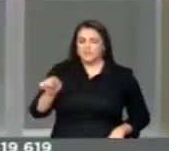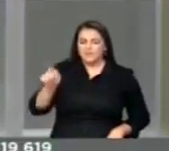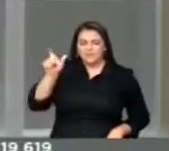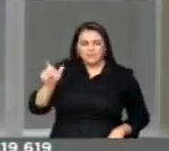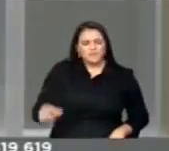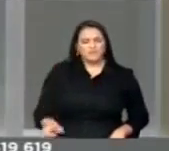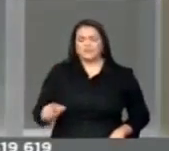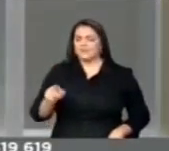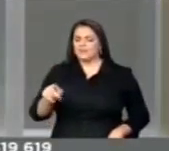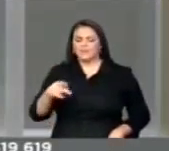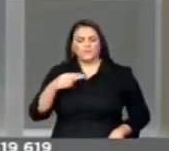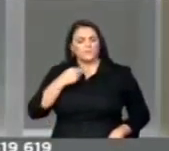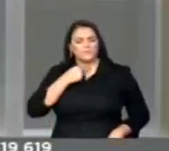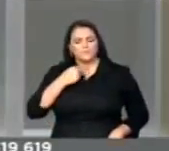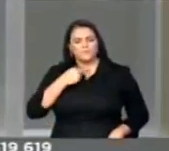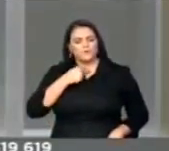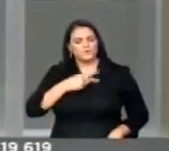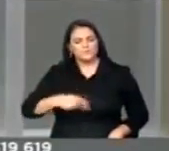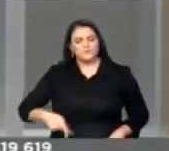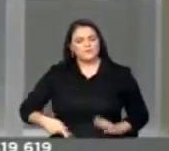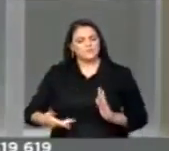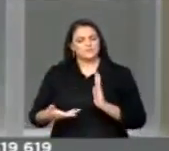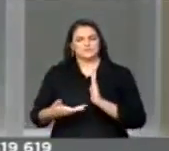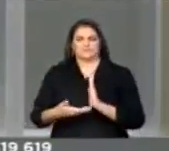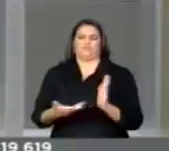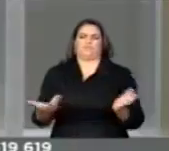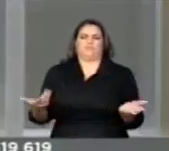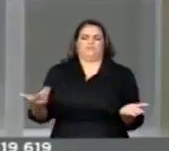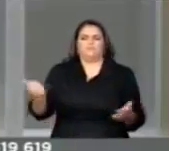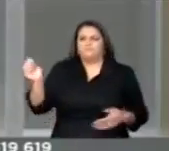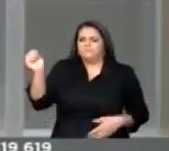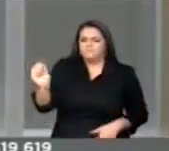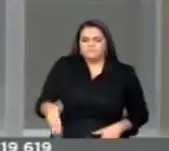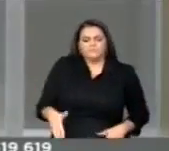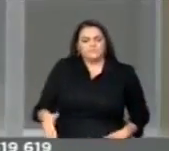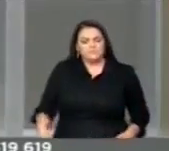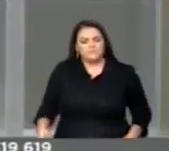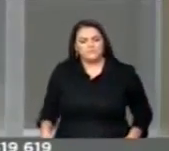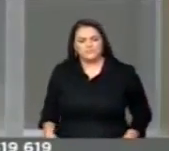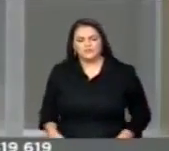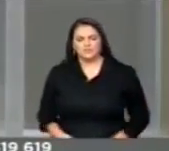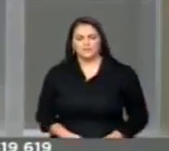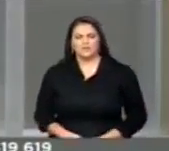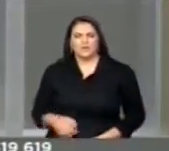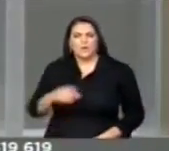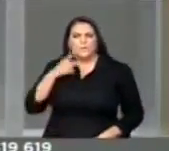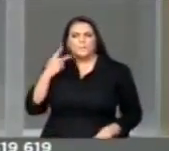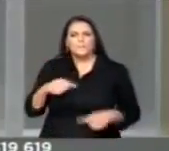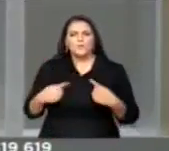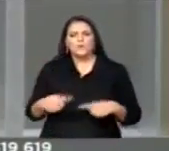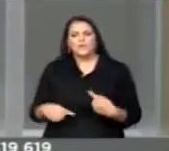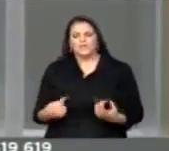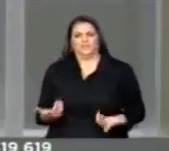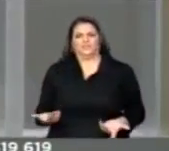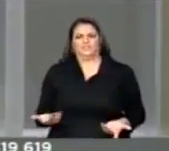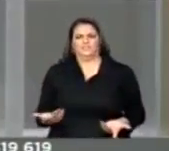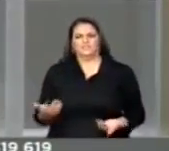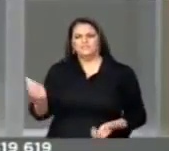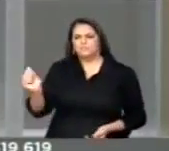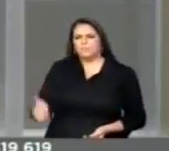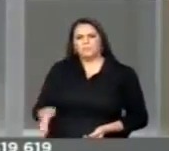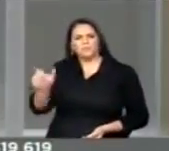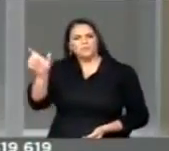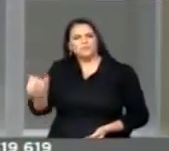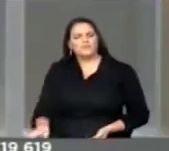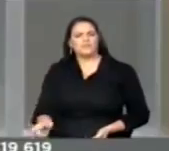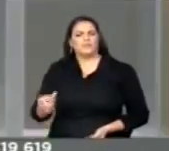figura execrável da política brasileira. O senhor Eduardo Cunha é réu no Supremo